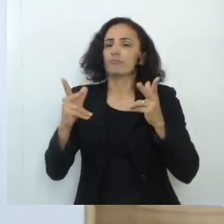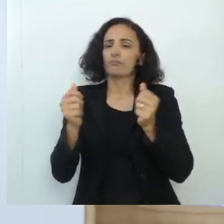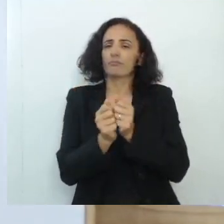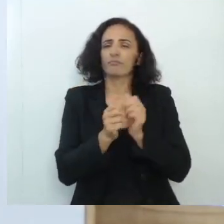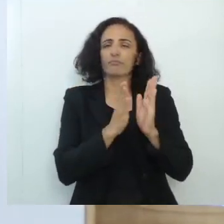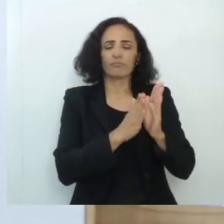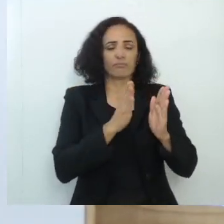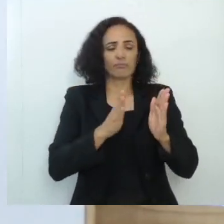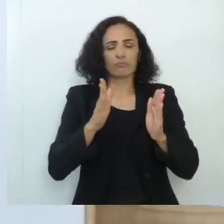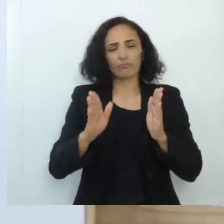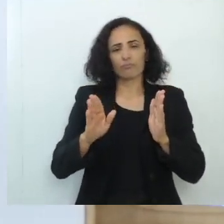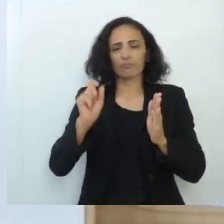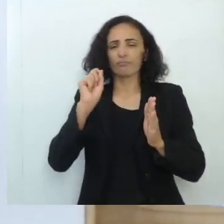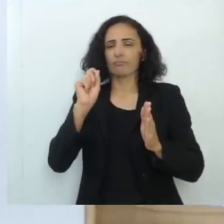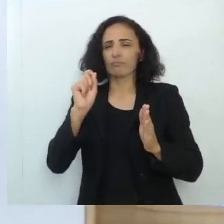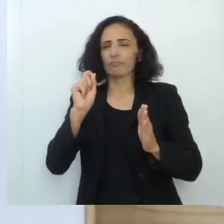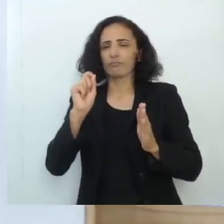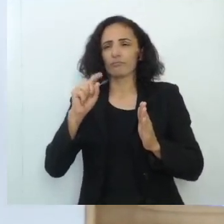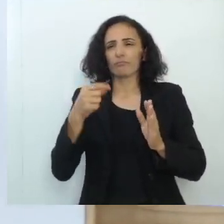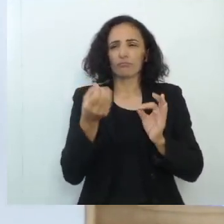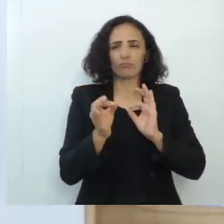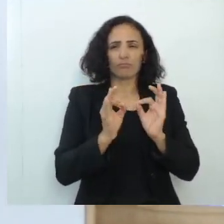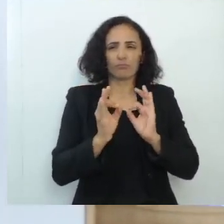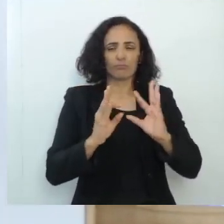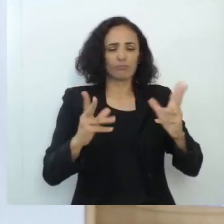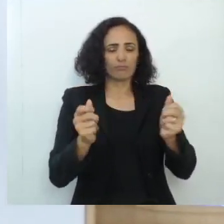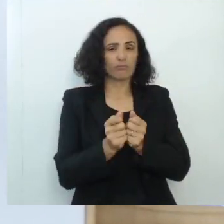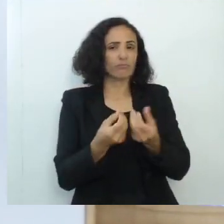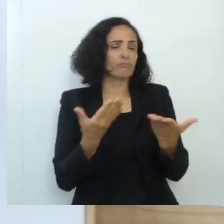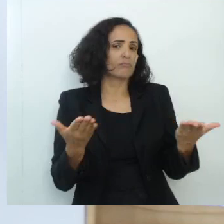que acontece? Quando a gente diz que forma órgão,